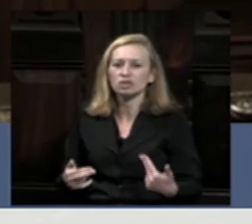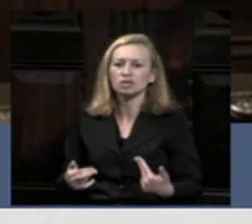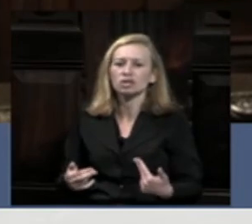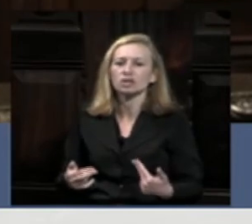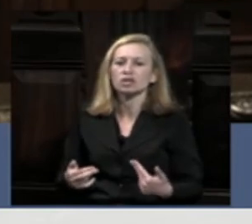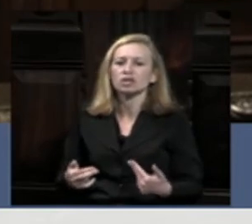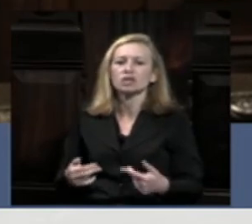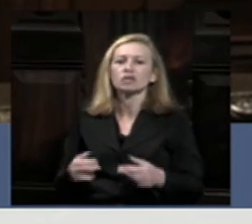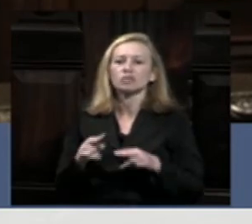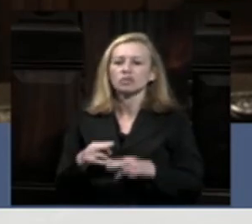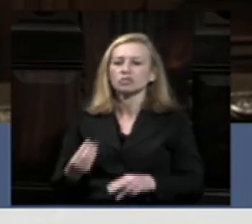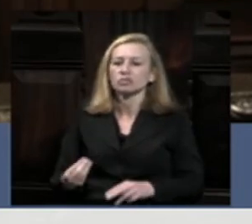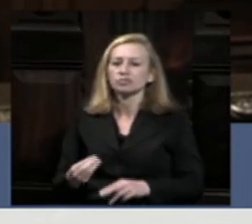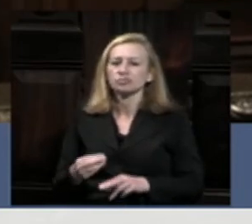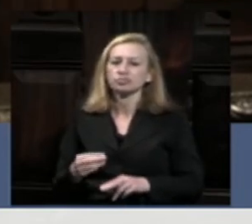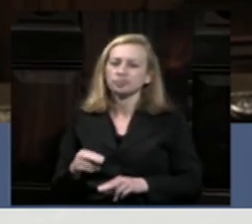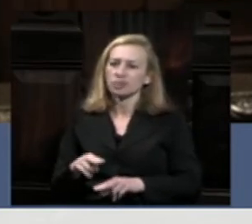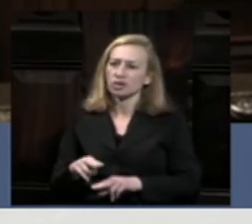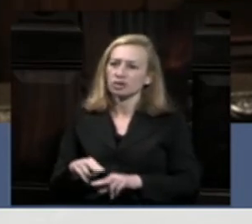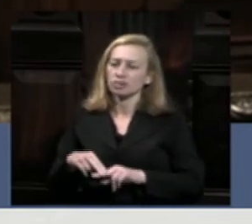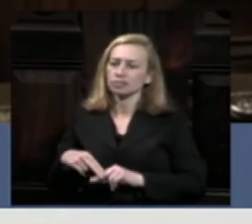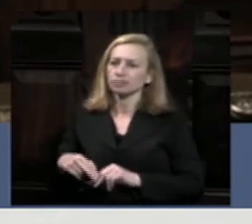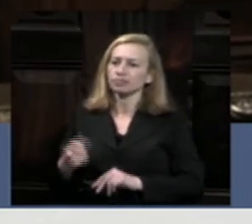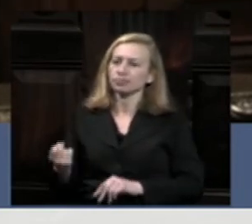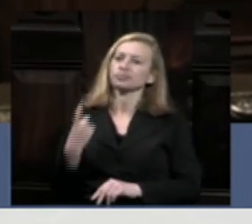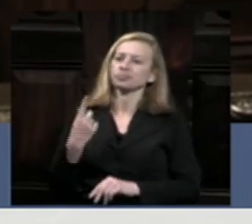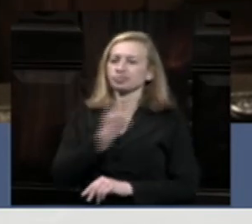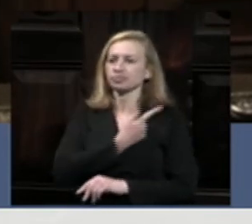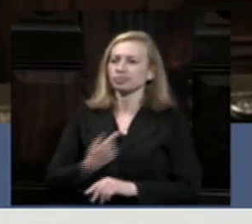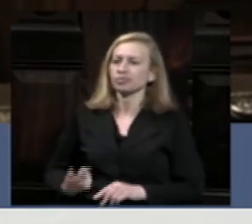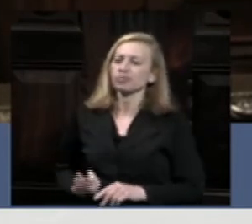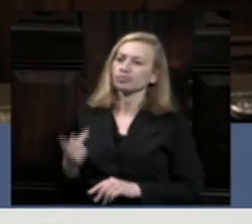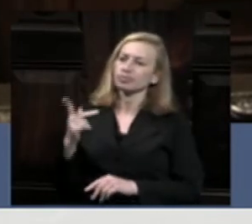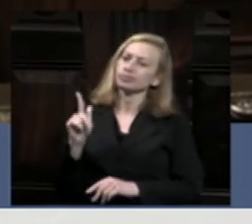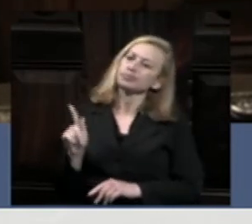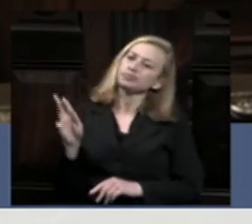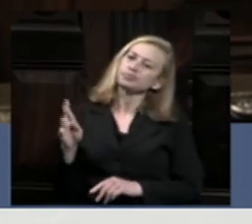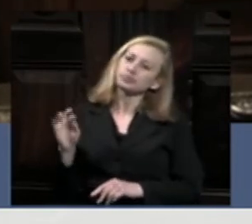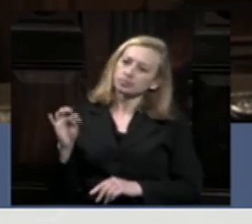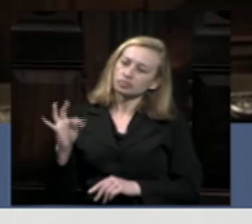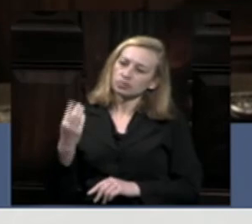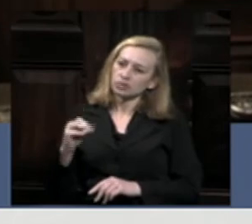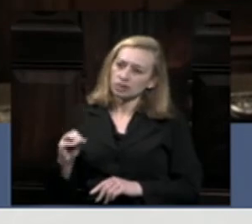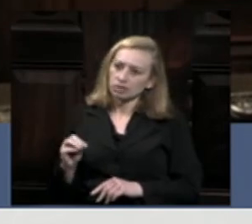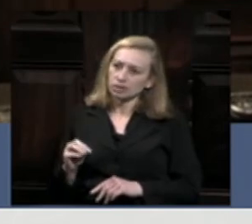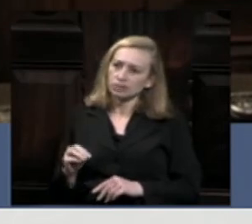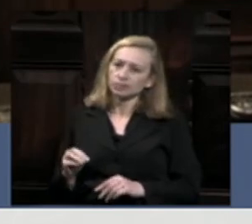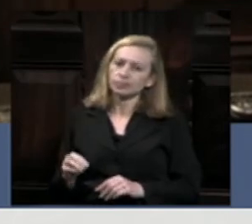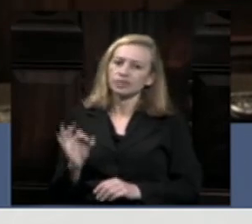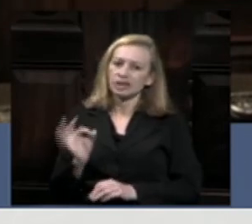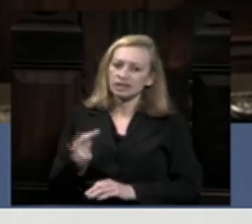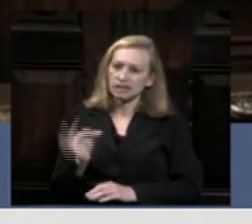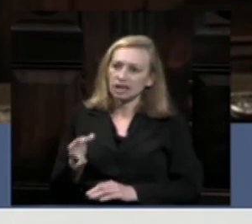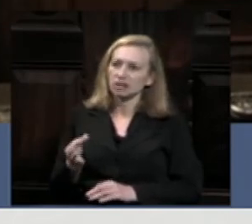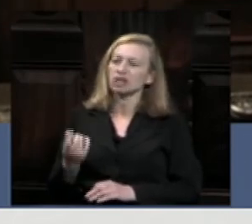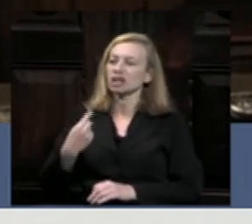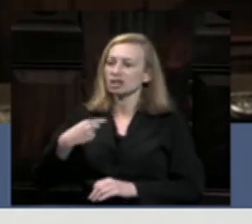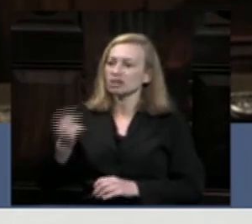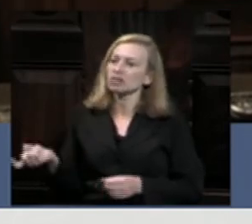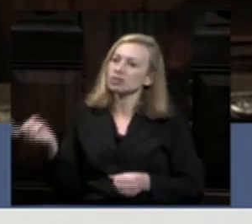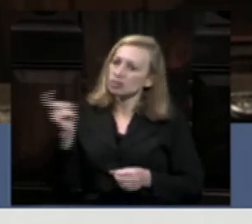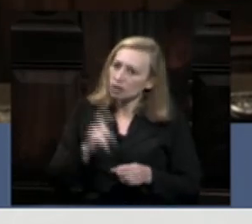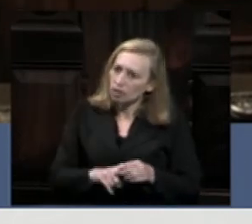elegibilidade do governador Garotinho. E é óbvio que o governador está elegível,